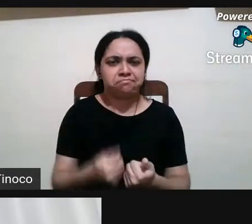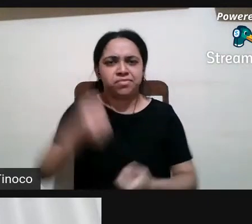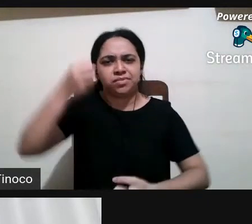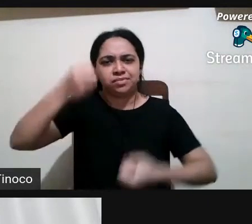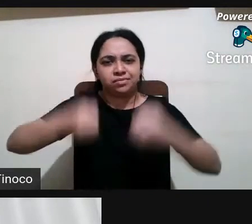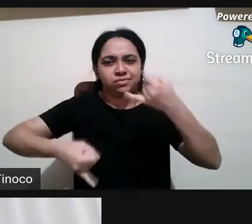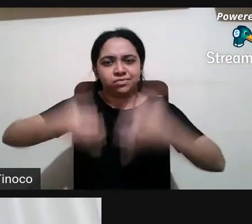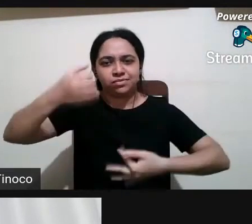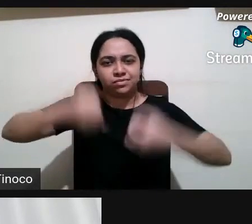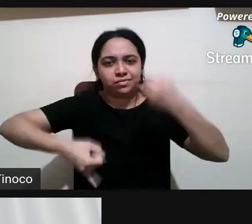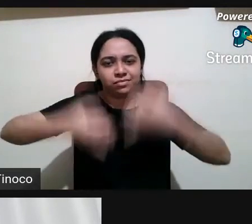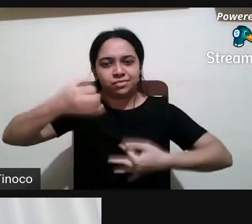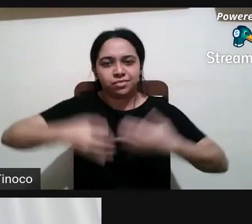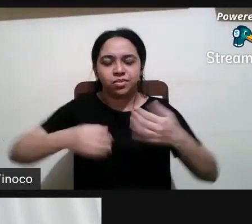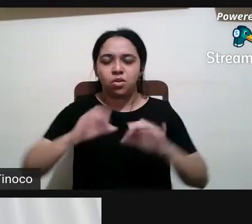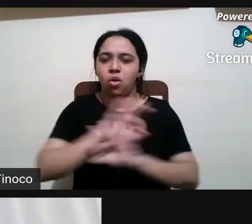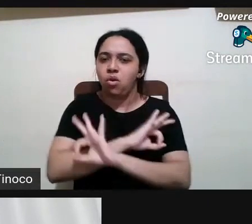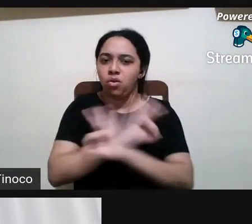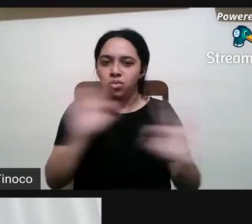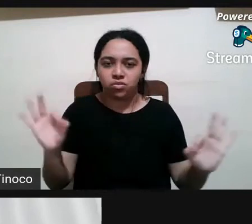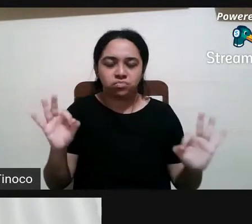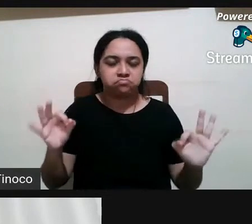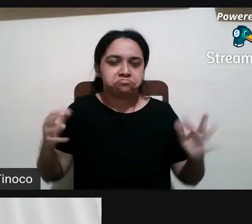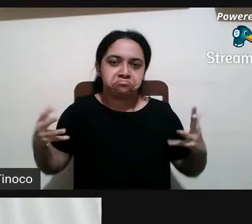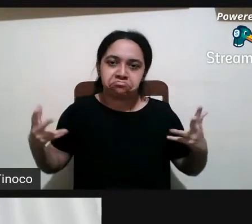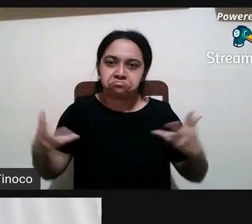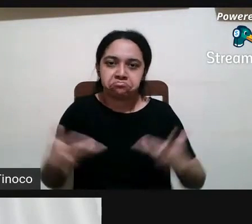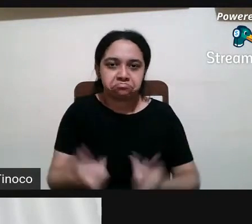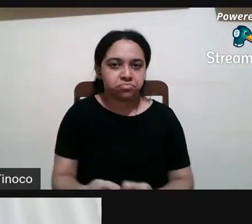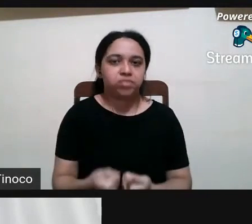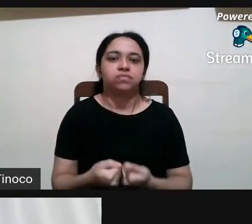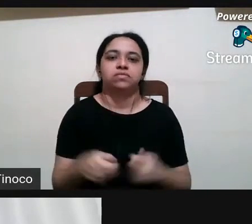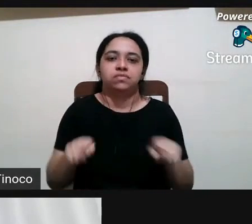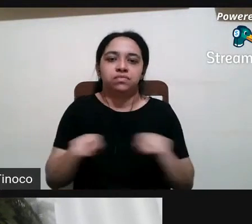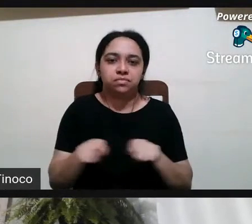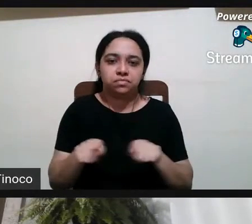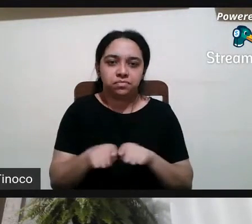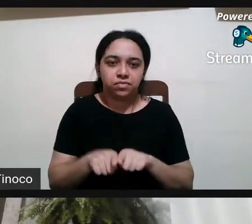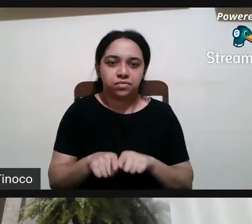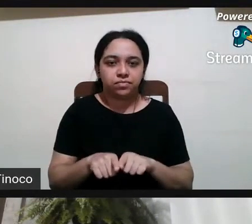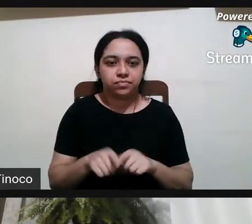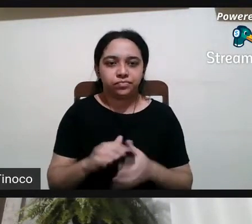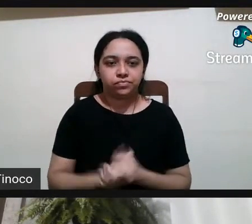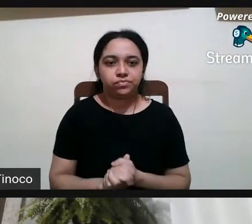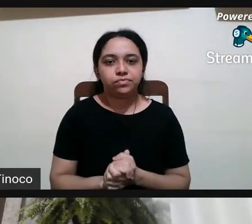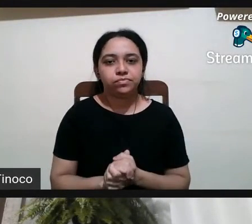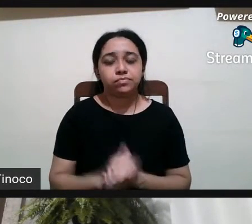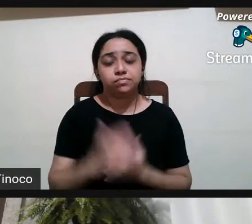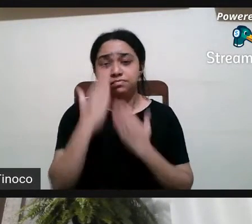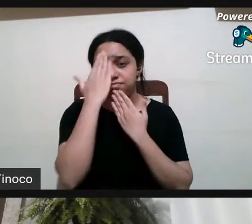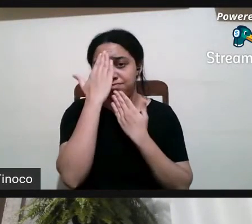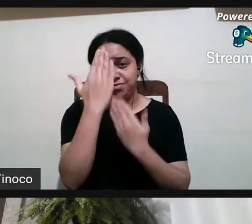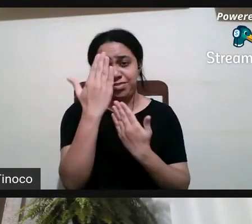também foram muito enriquecedoras, tá? Então, agradeço de